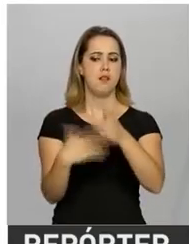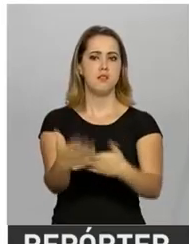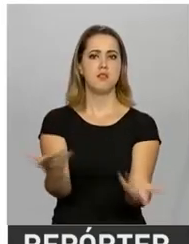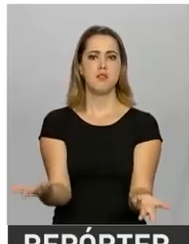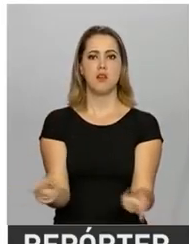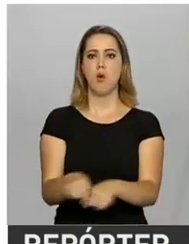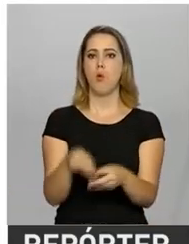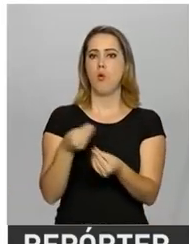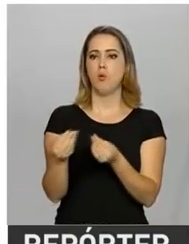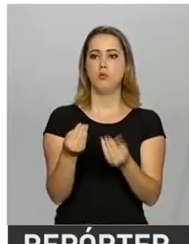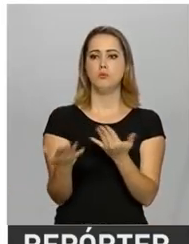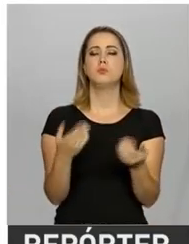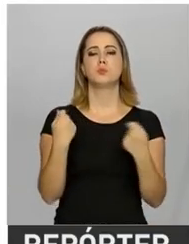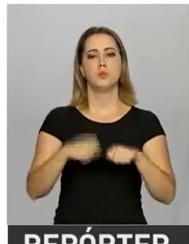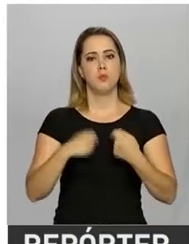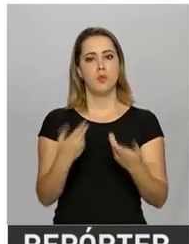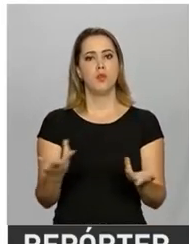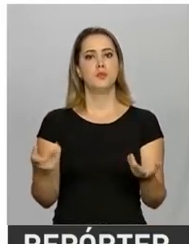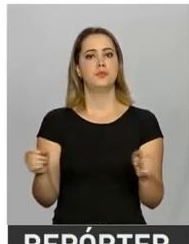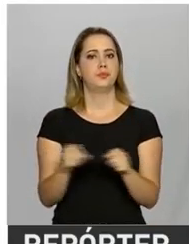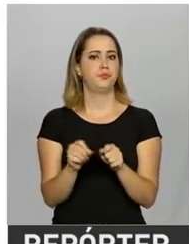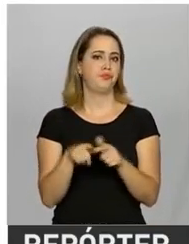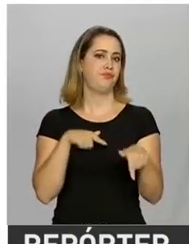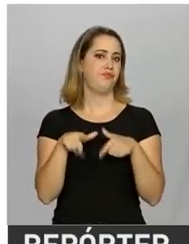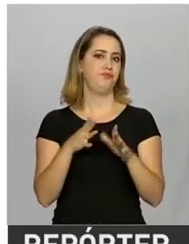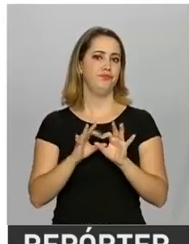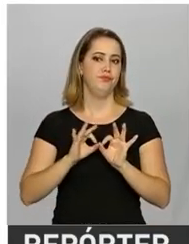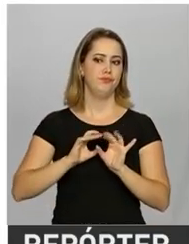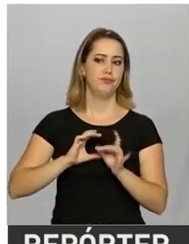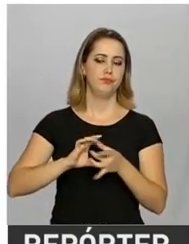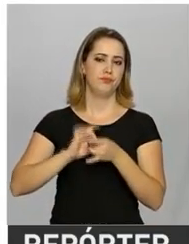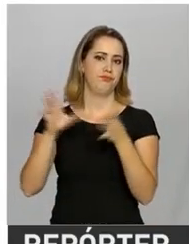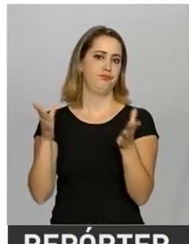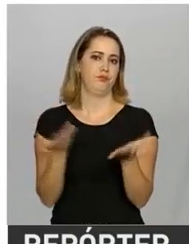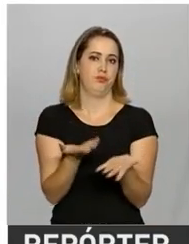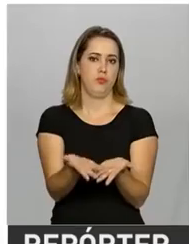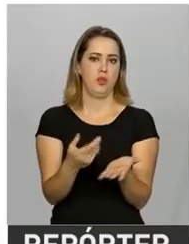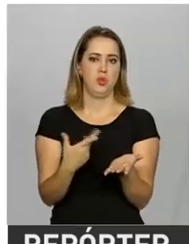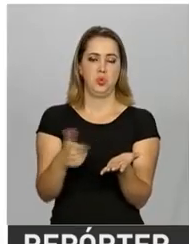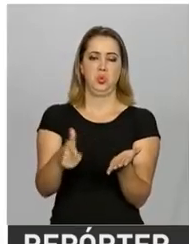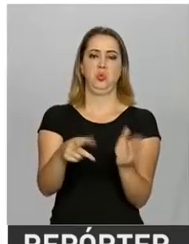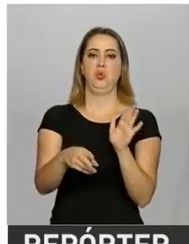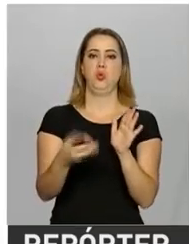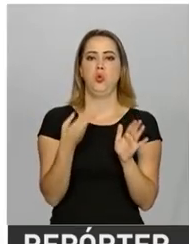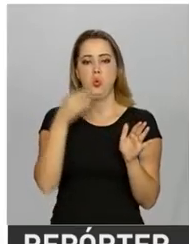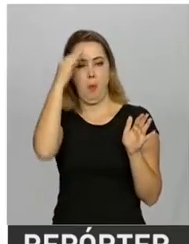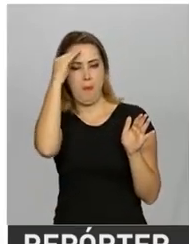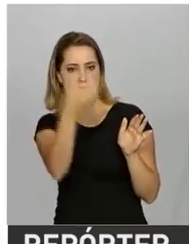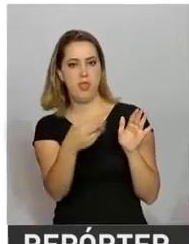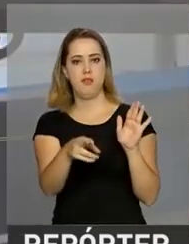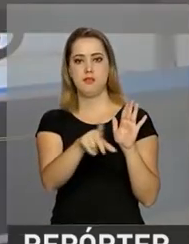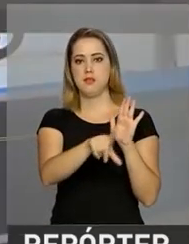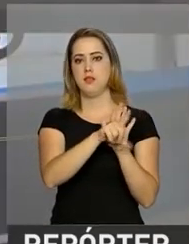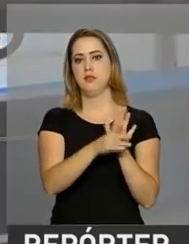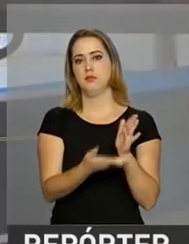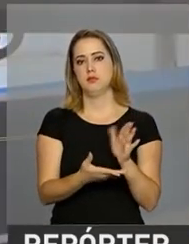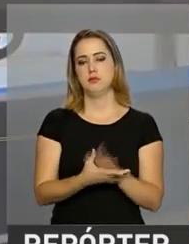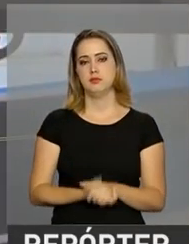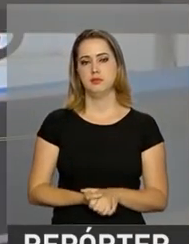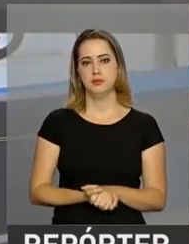Nacional apresenta e faz as suas ações independentemente do da Legislação da Lei de contoles